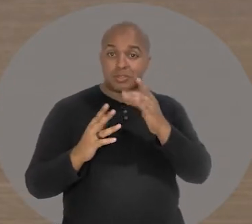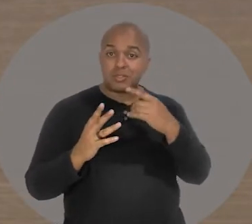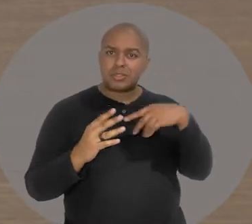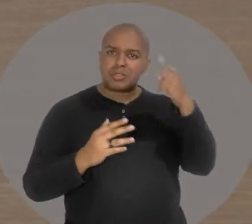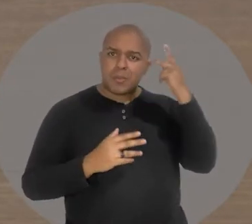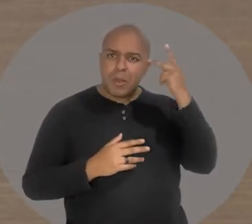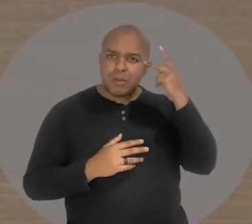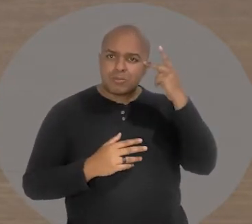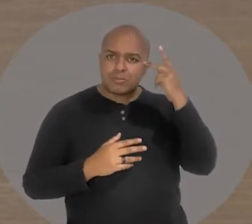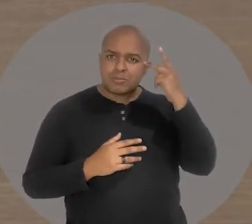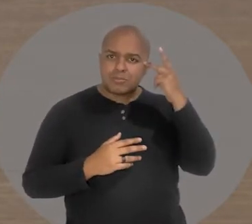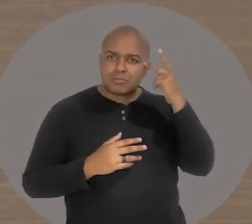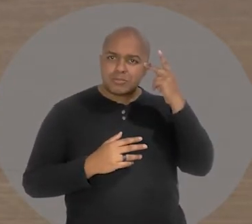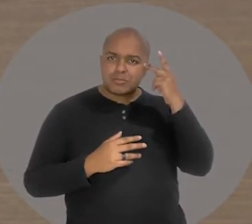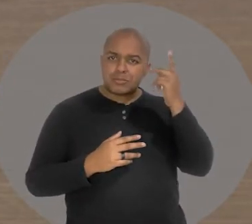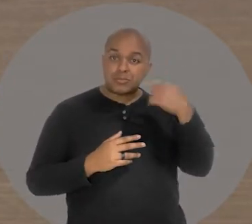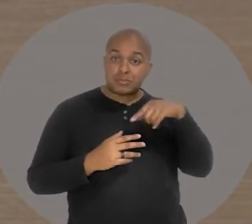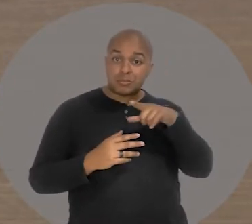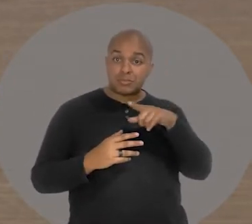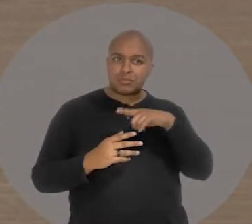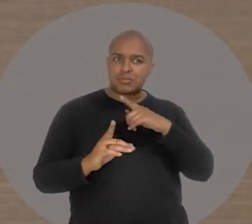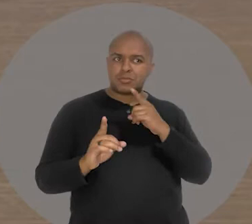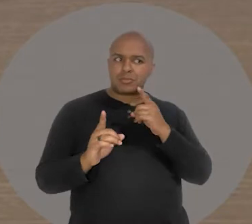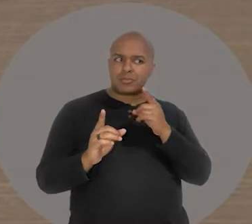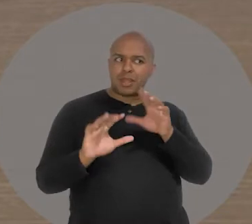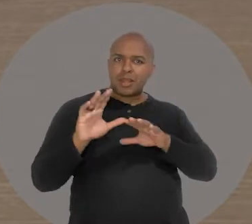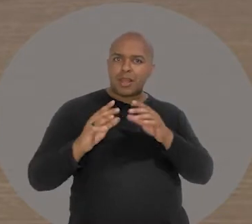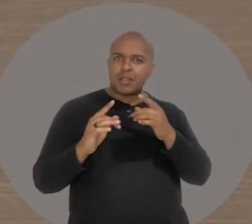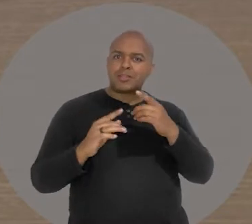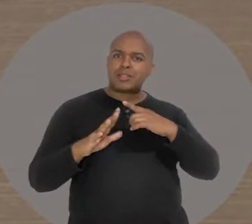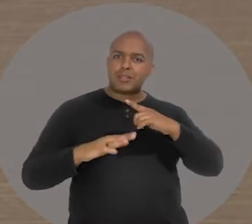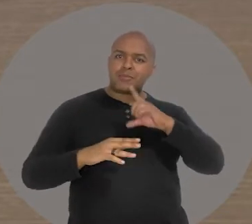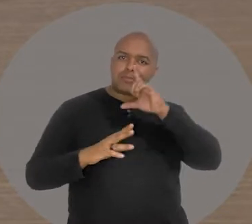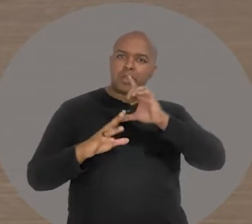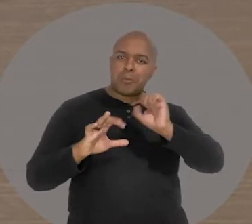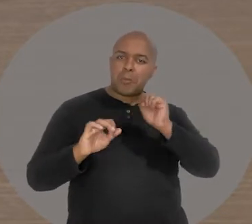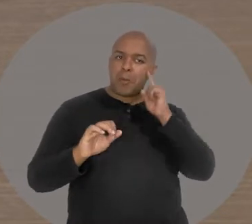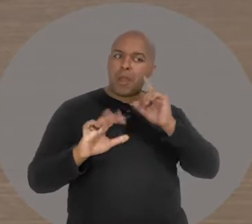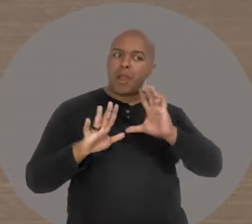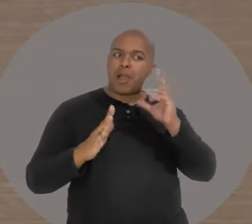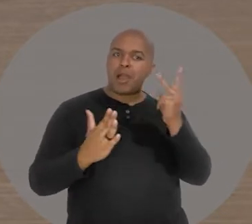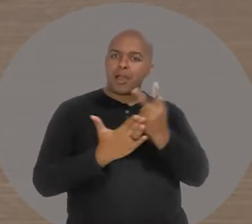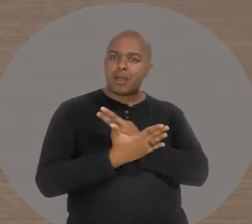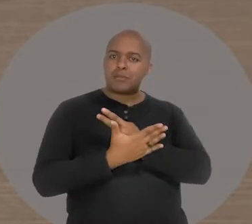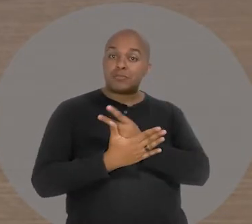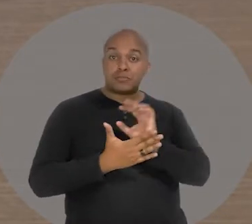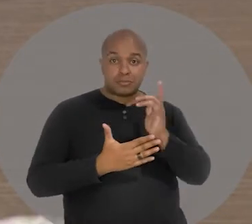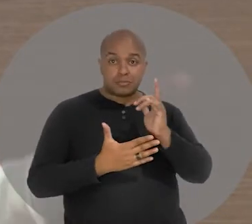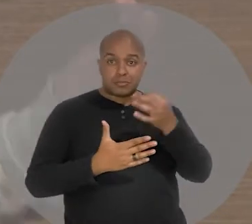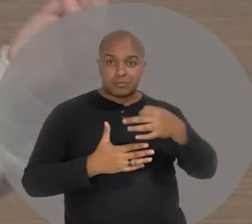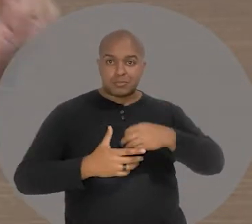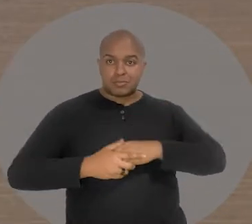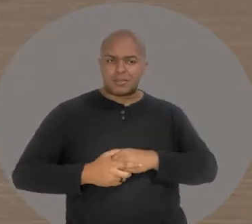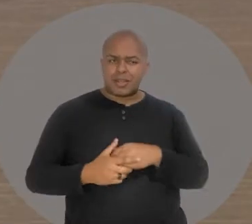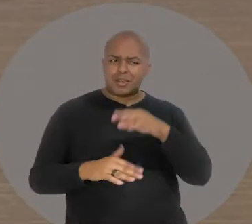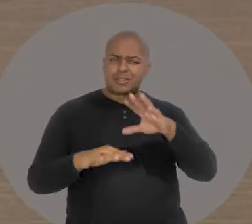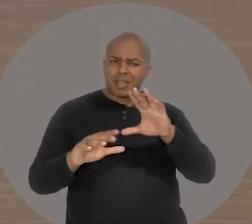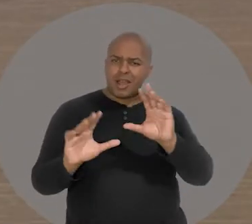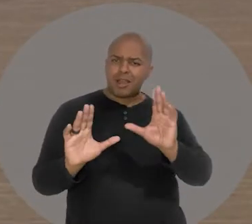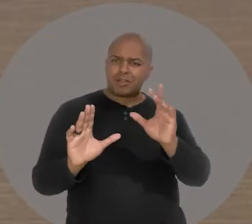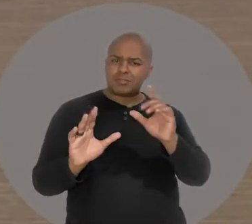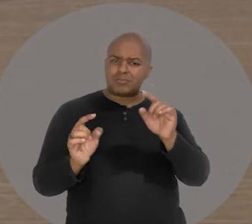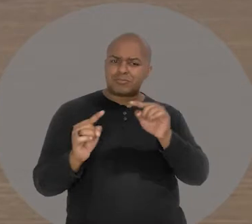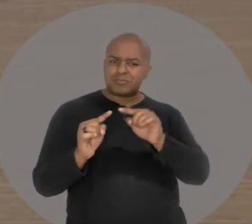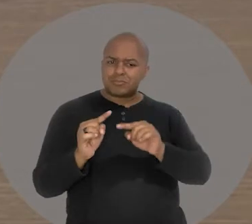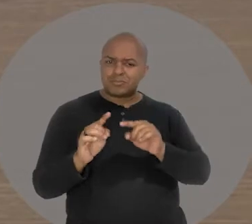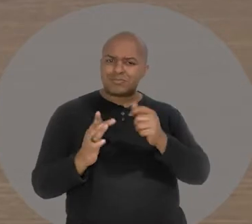Paulo, nós incorremos no risco de cometer erros que já foram objeto de